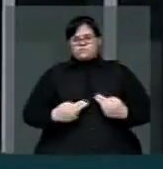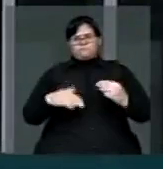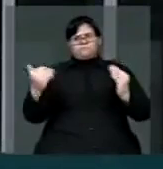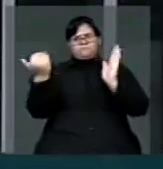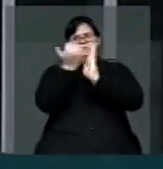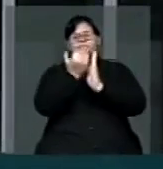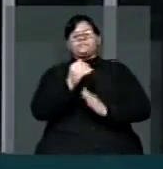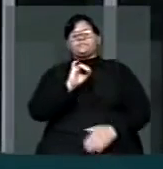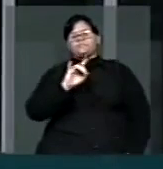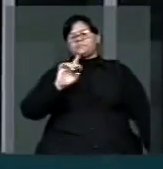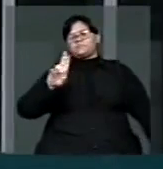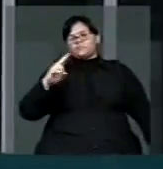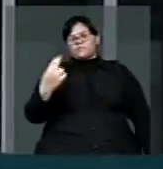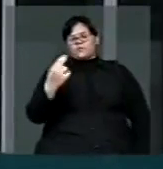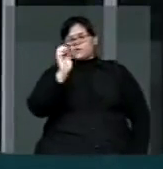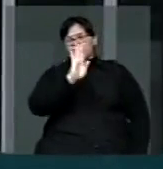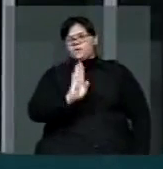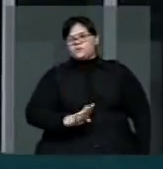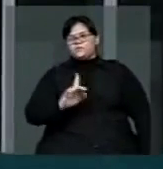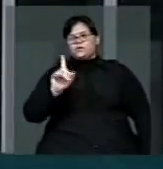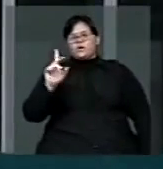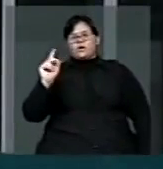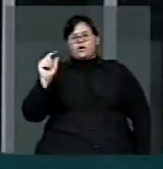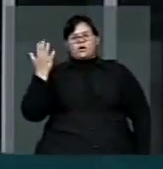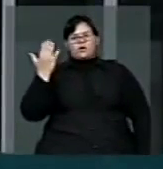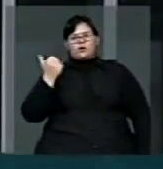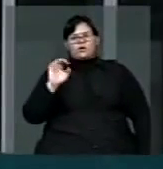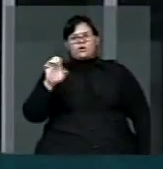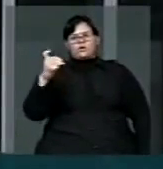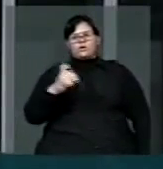o IDH brasileiro era de